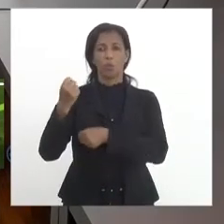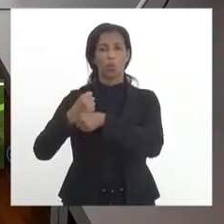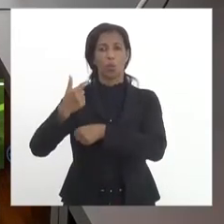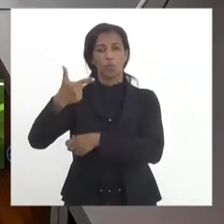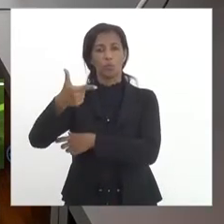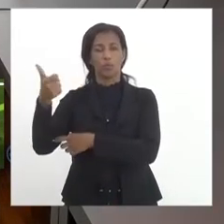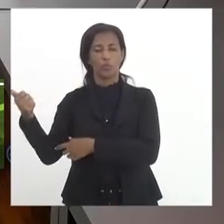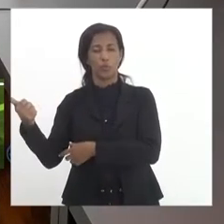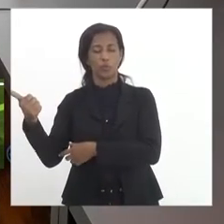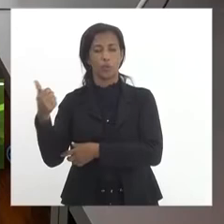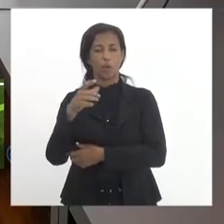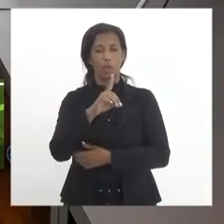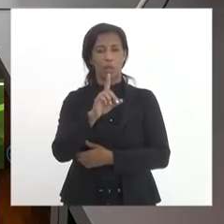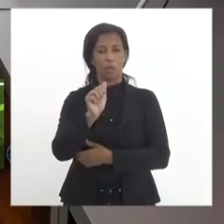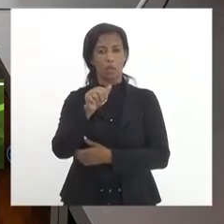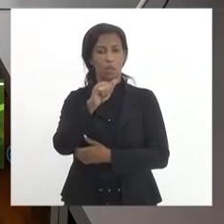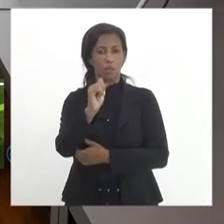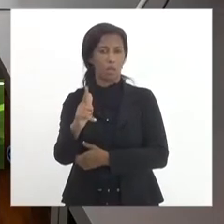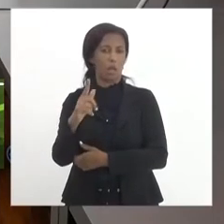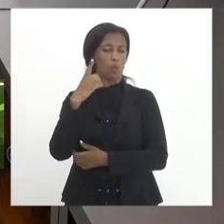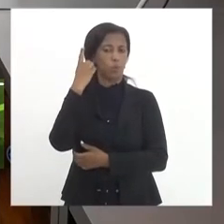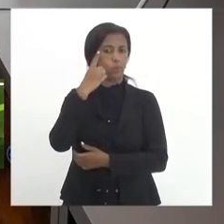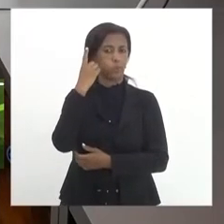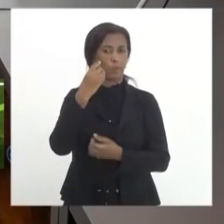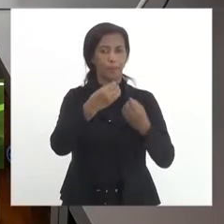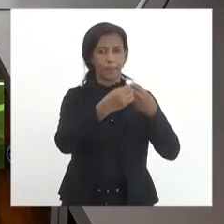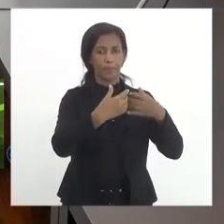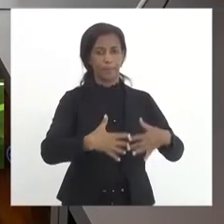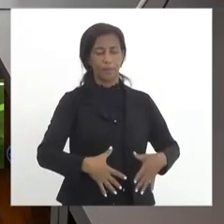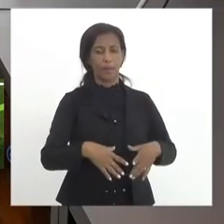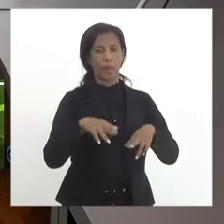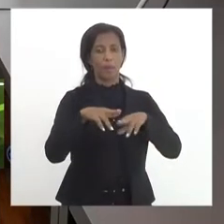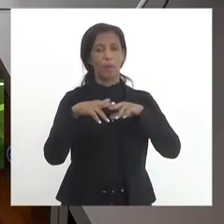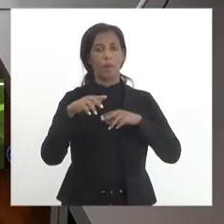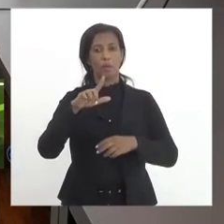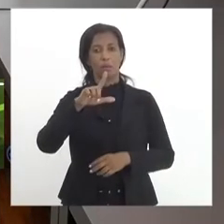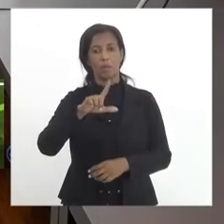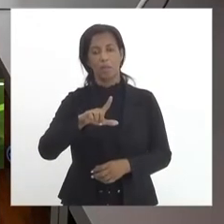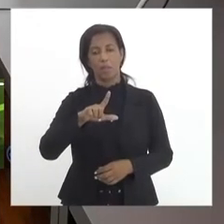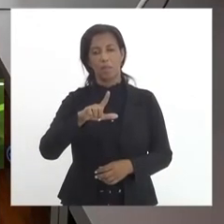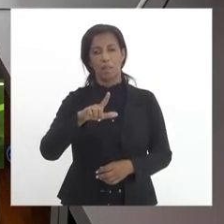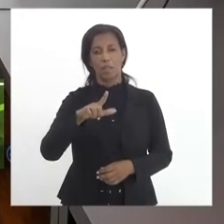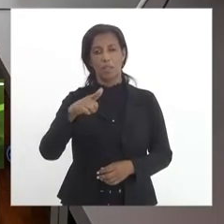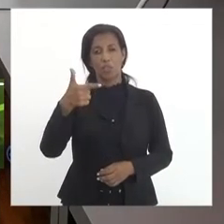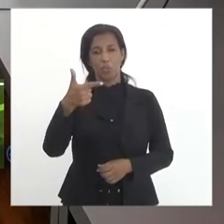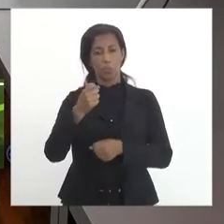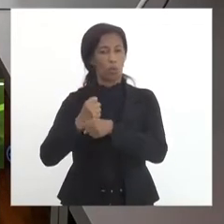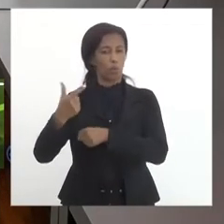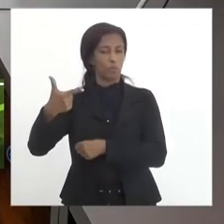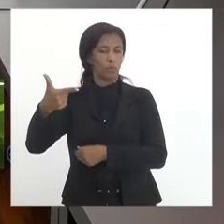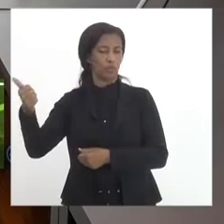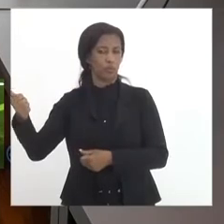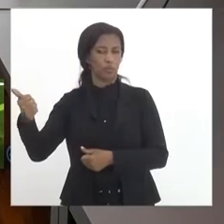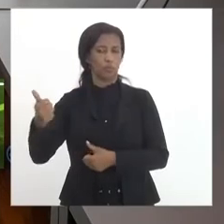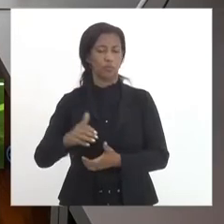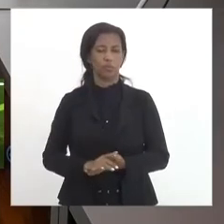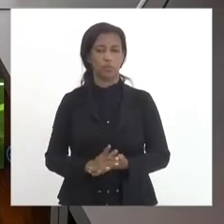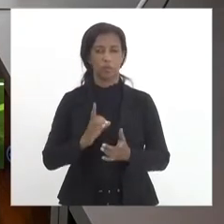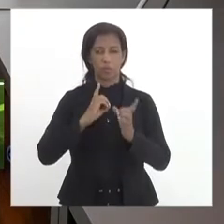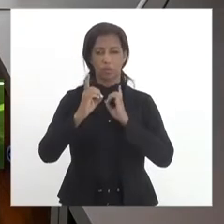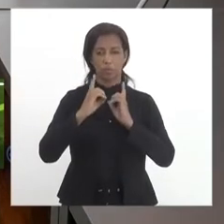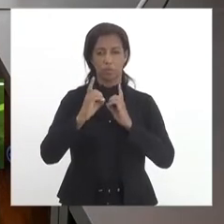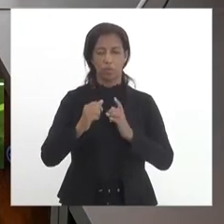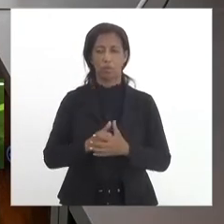deputado Daniel Librelon. O parecer é pela prejudicabilidade por conta da lei 9302 de junho de 21. Em